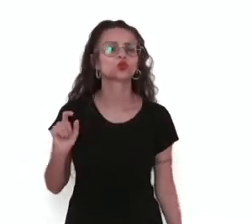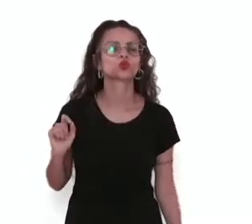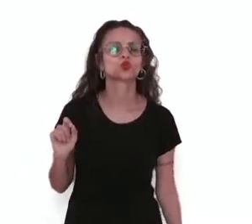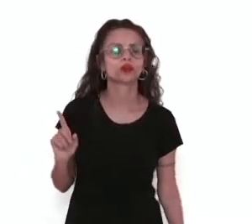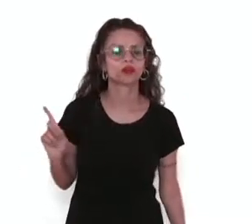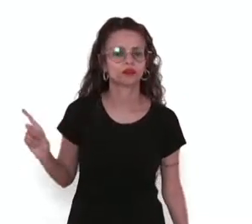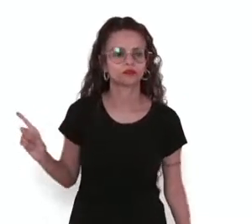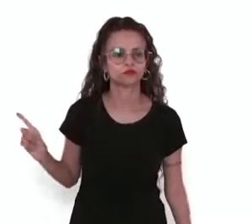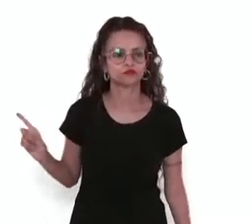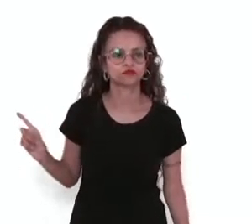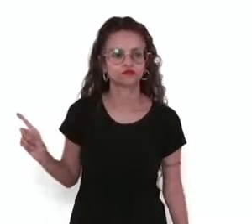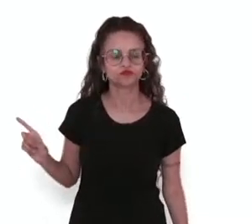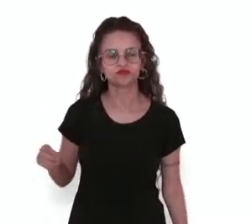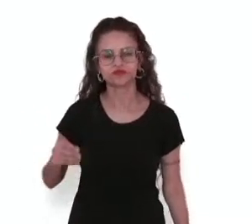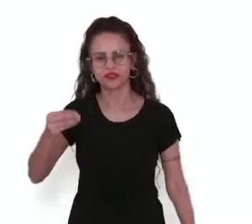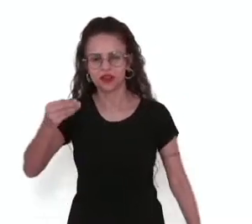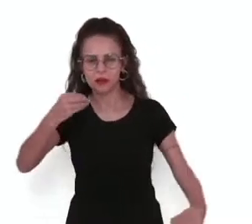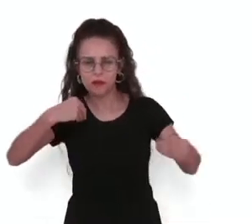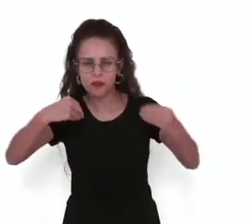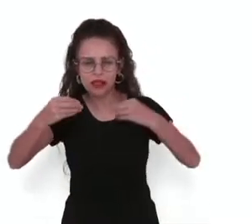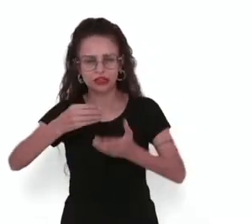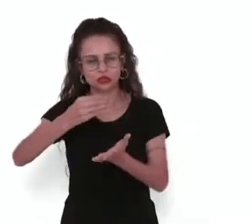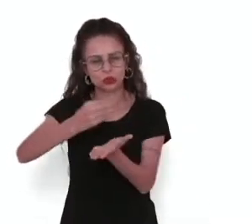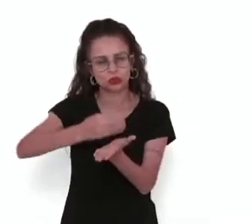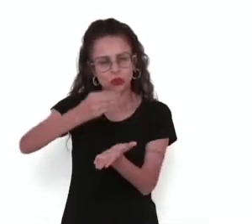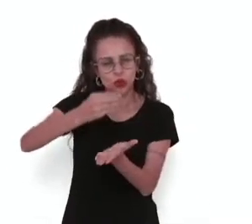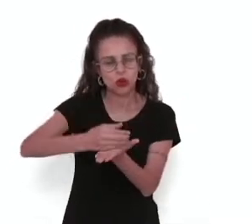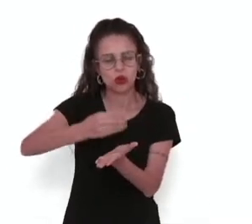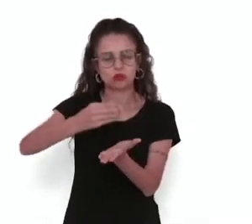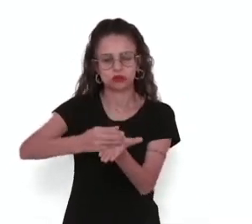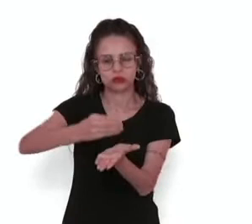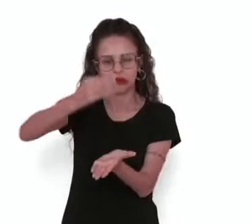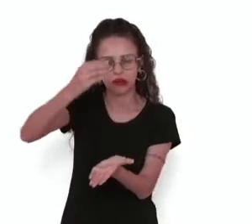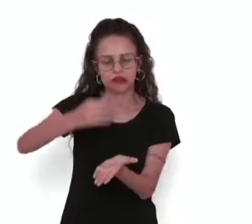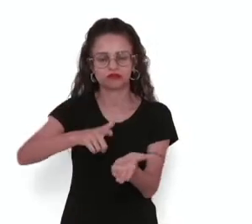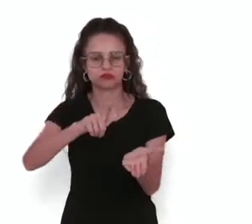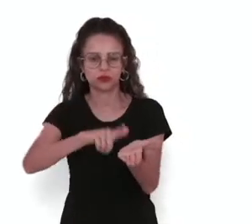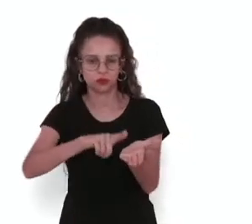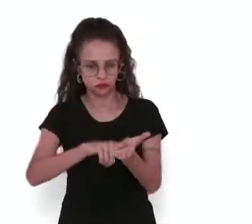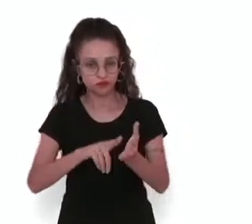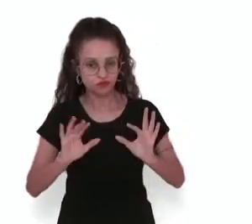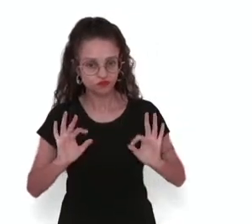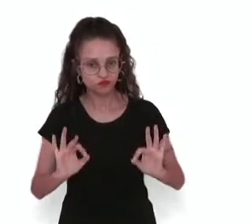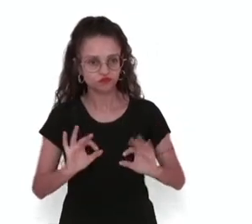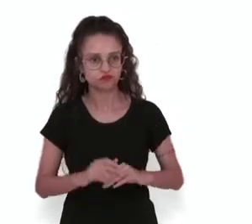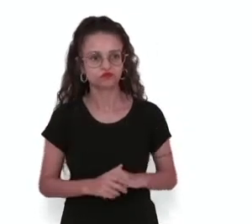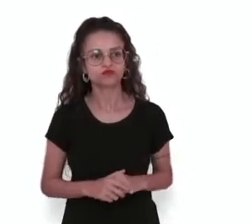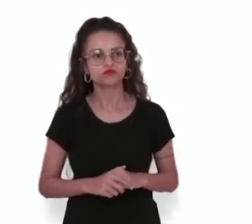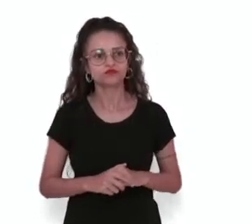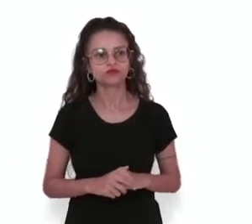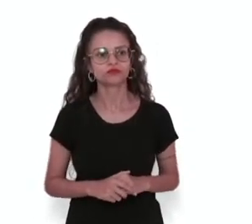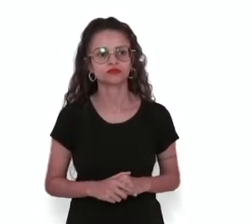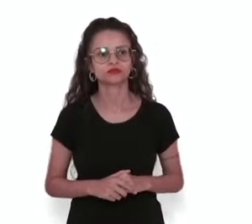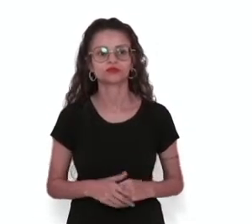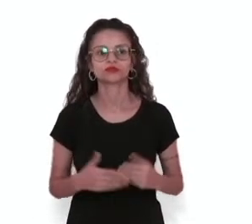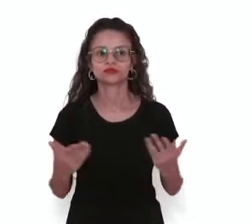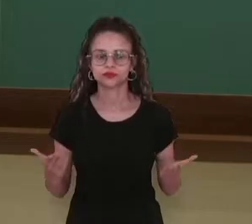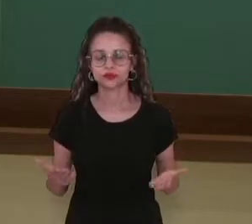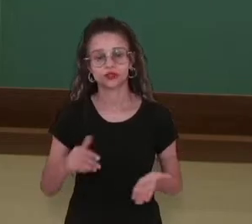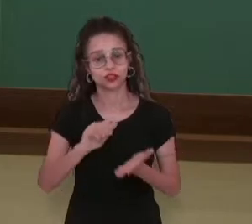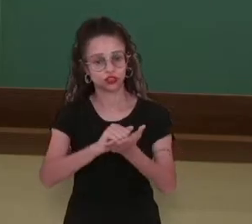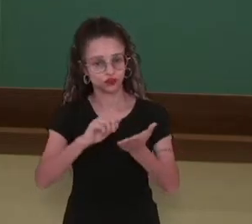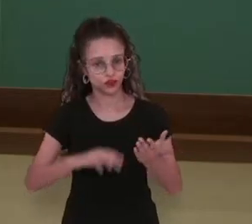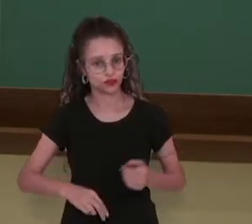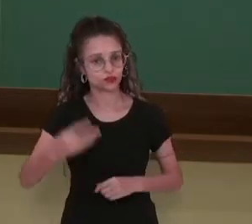ó? Plástico, copo, garrafa, papel, né? Então, olha só, na